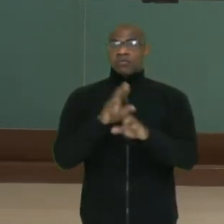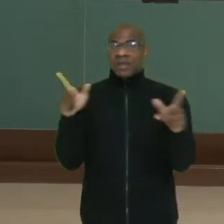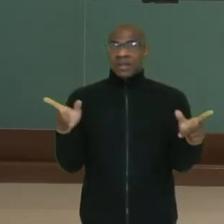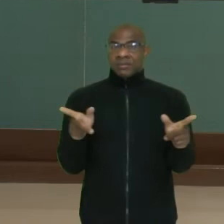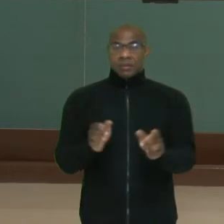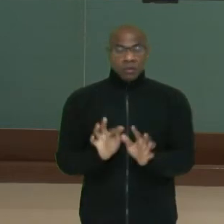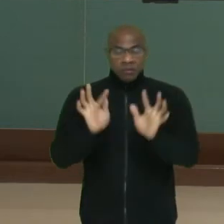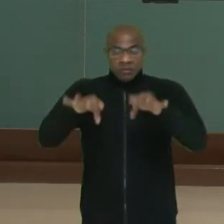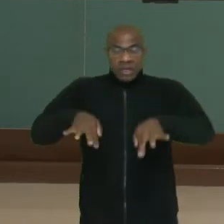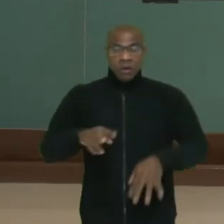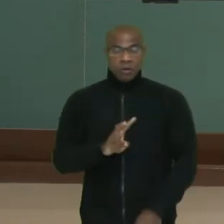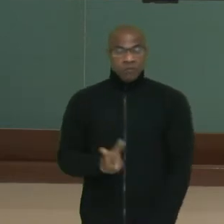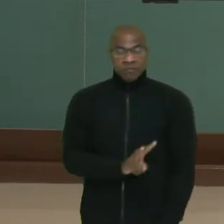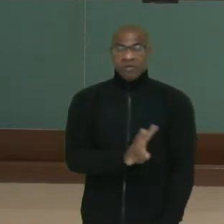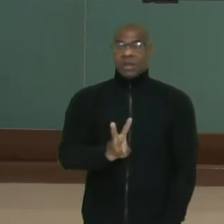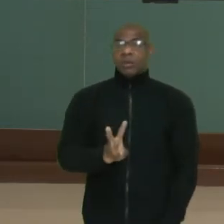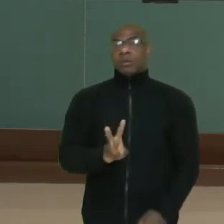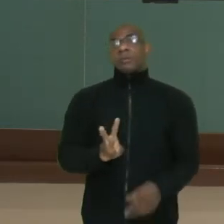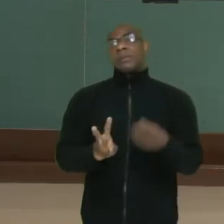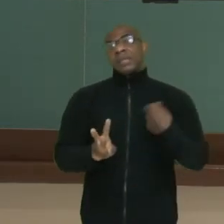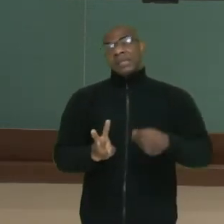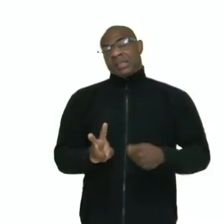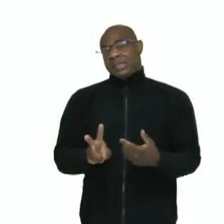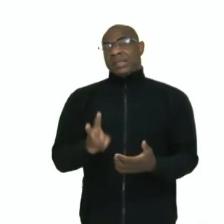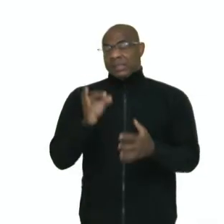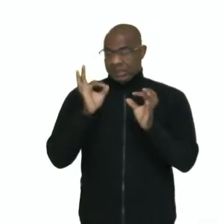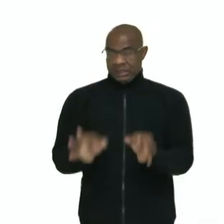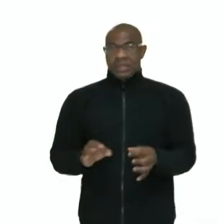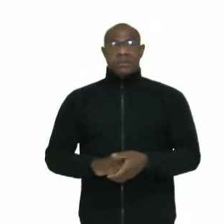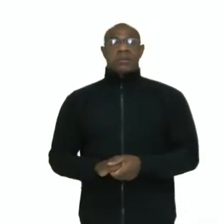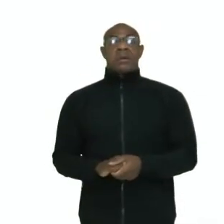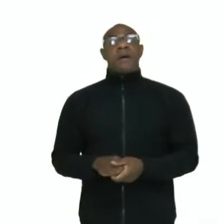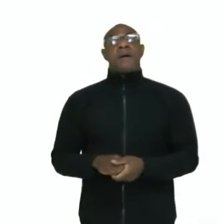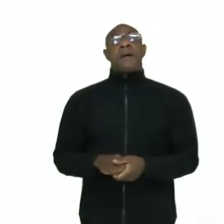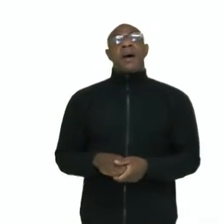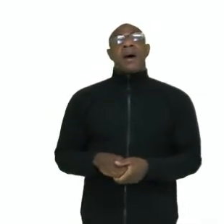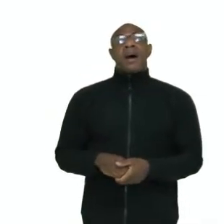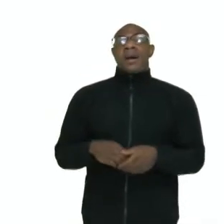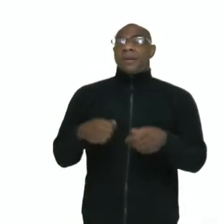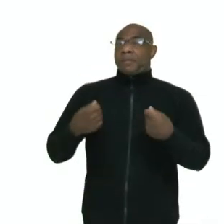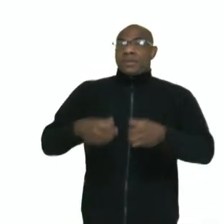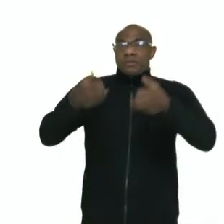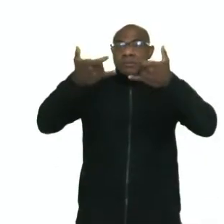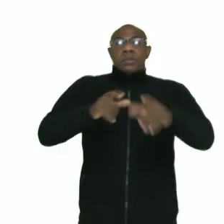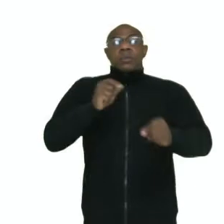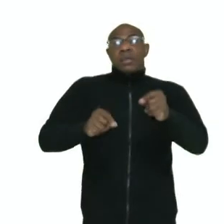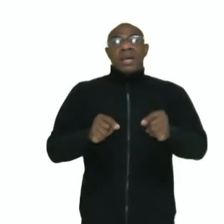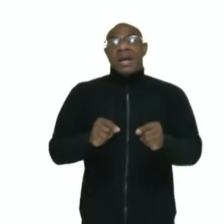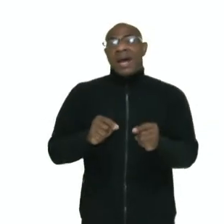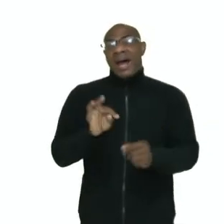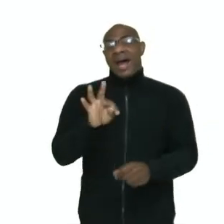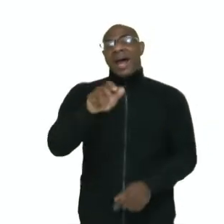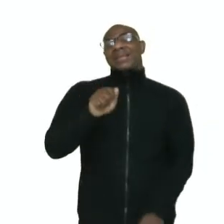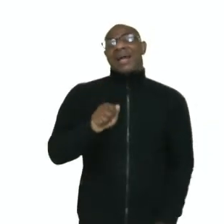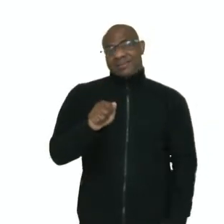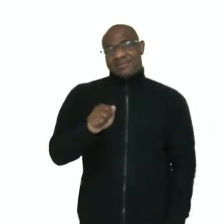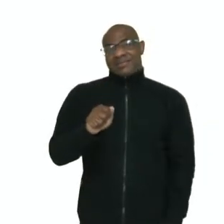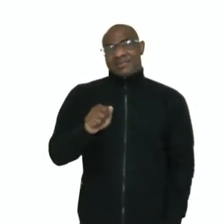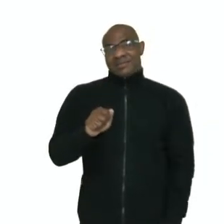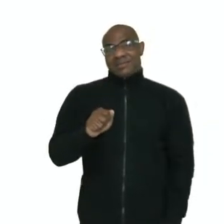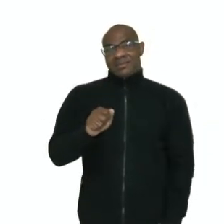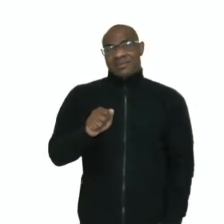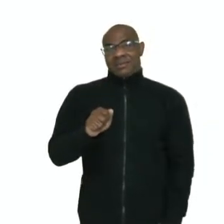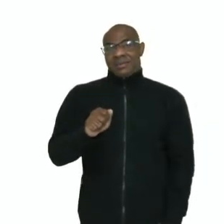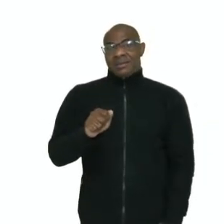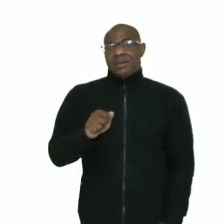os valores têm que bater. Então determine as taxas equivalentes na seguinte situação. Então, taxa